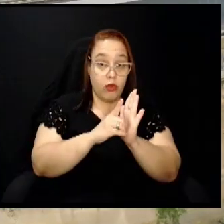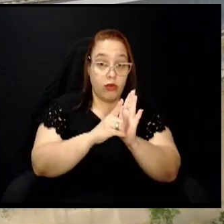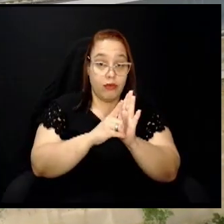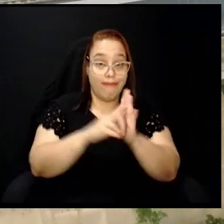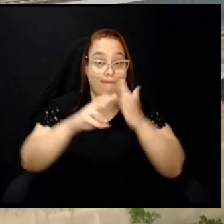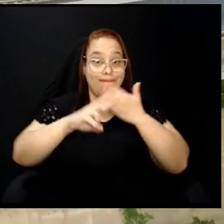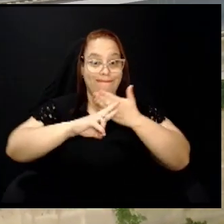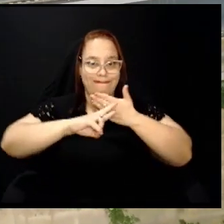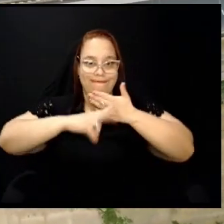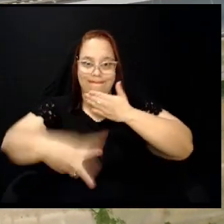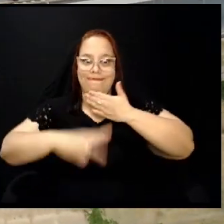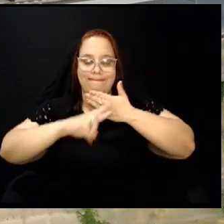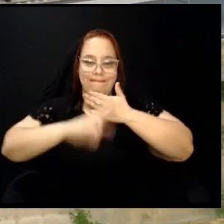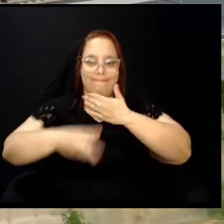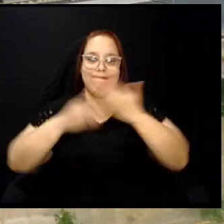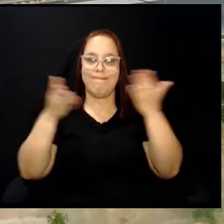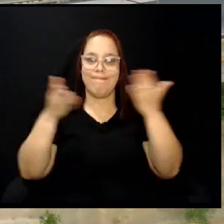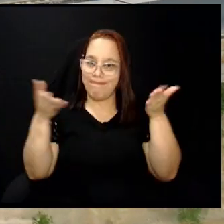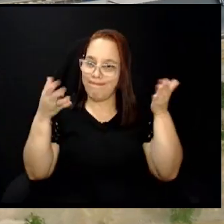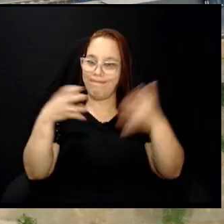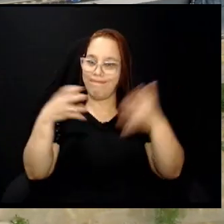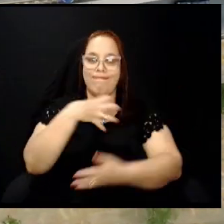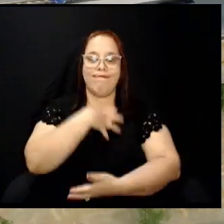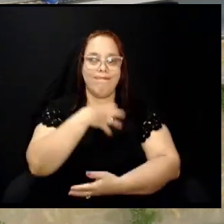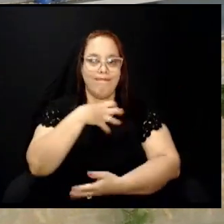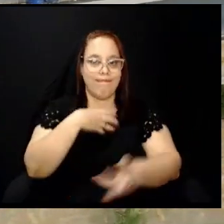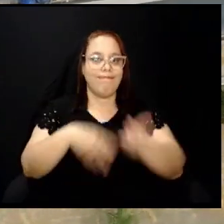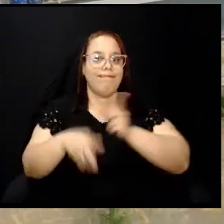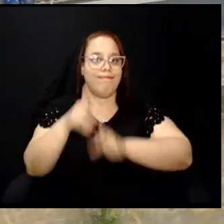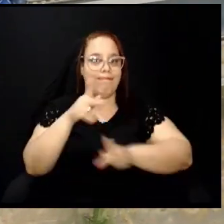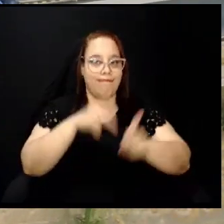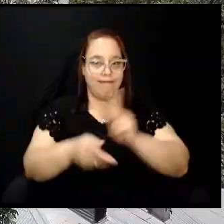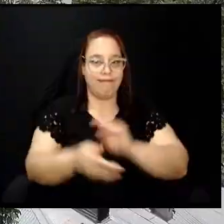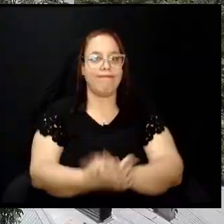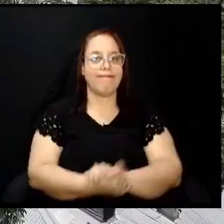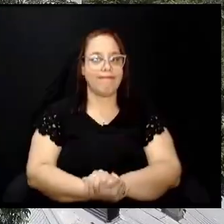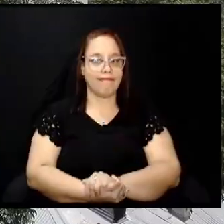cujos efeitos já começam a ser sentidos pela população.